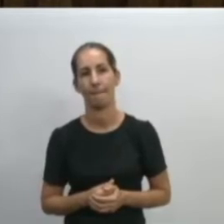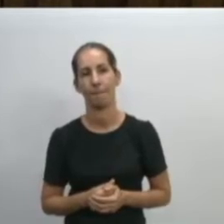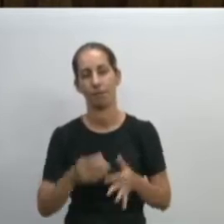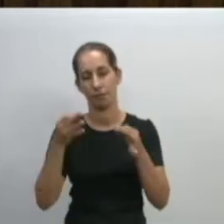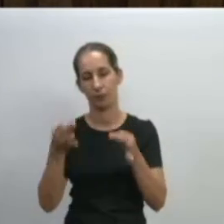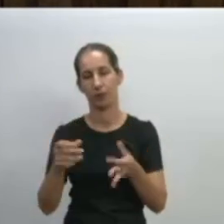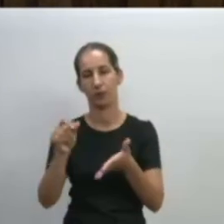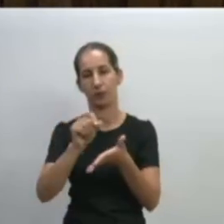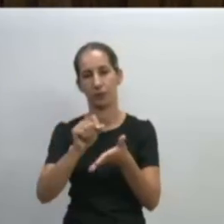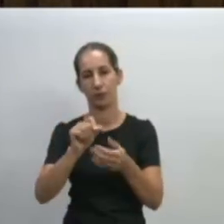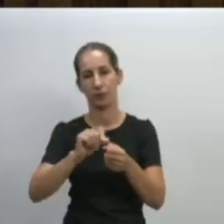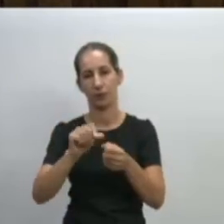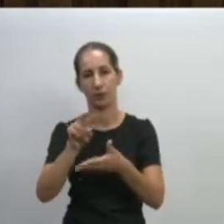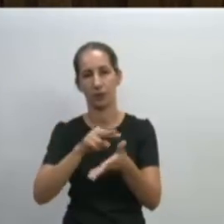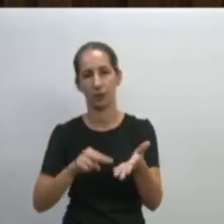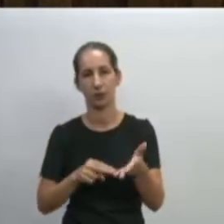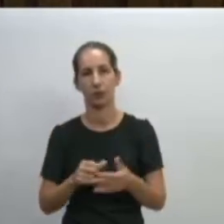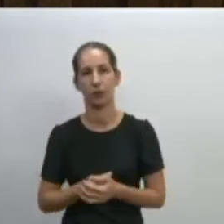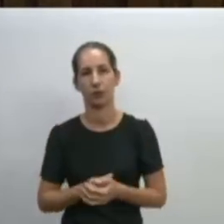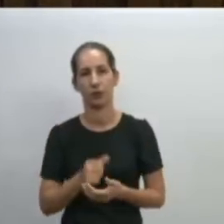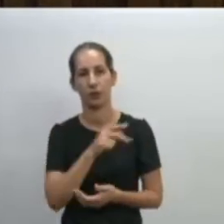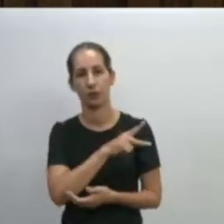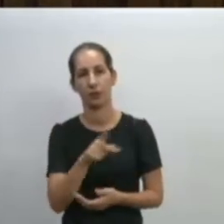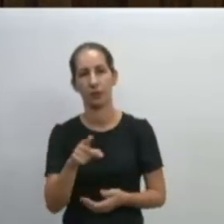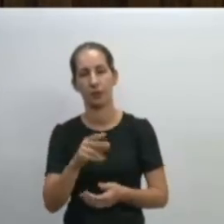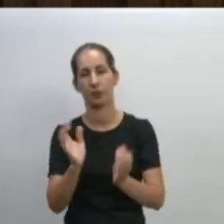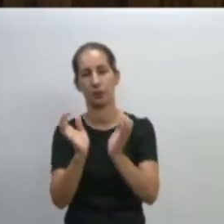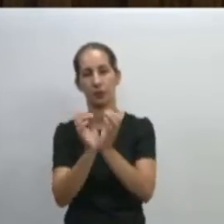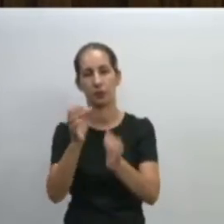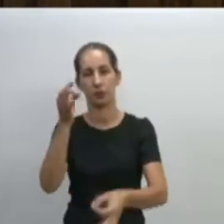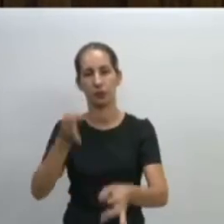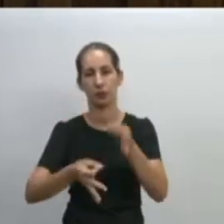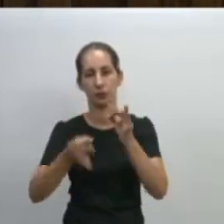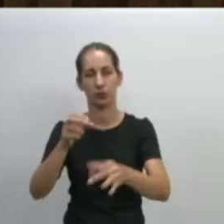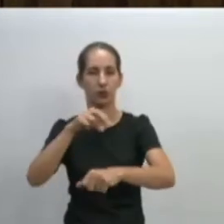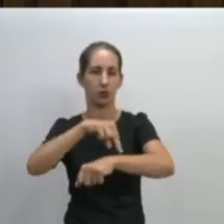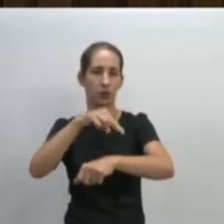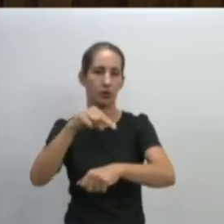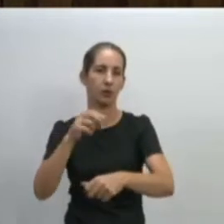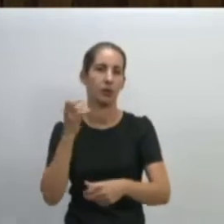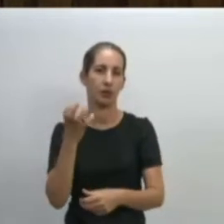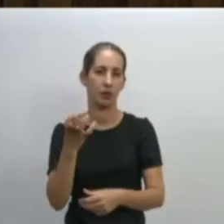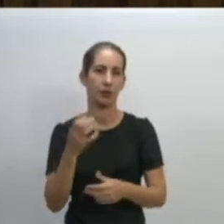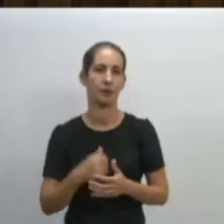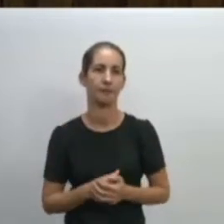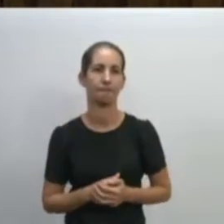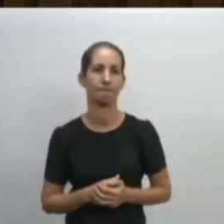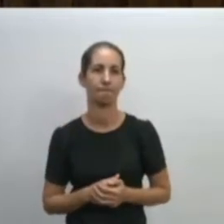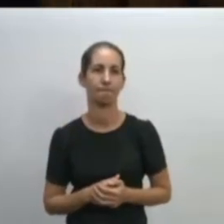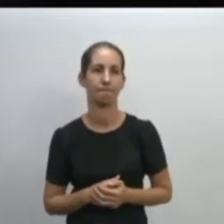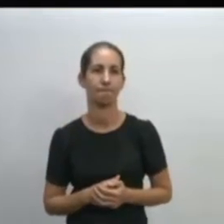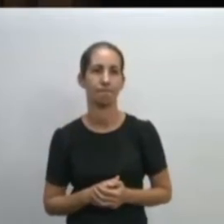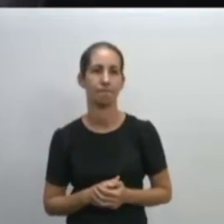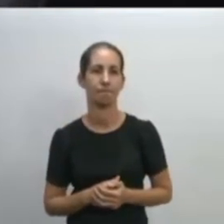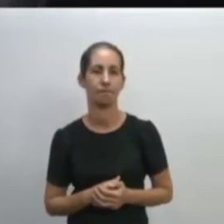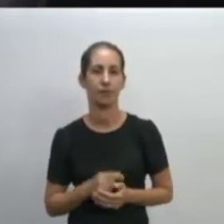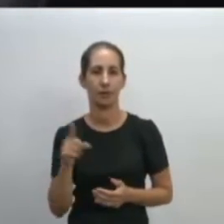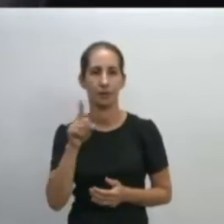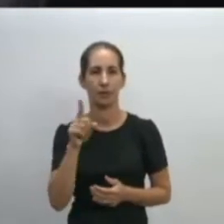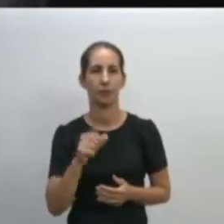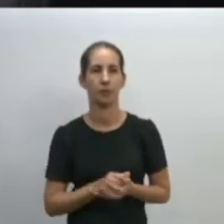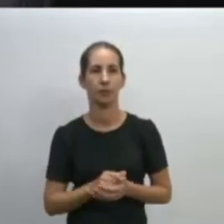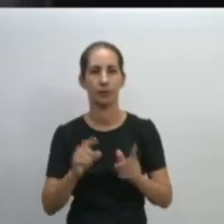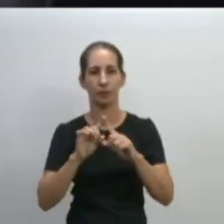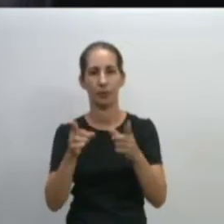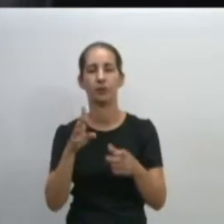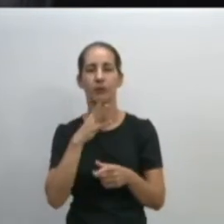Feita a leitura, pergunta a presidente da Comissão de Justiça, vereadora Nina, se tem dúvida ainda. Não, dúvida não, mas eu